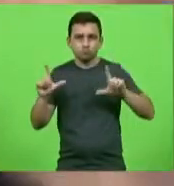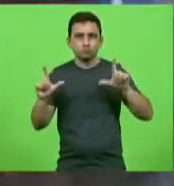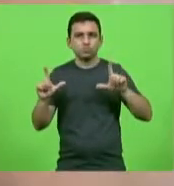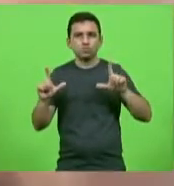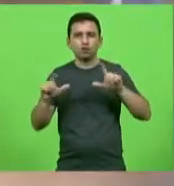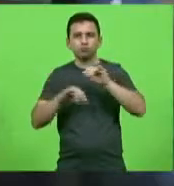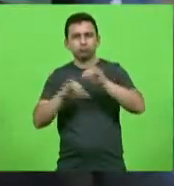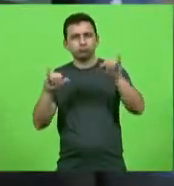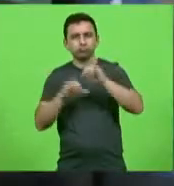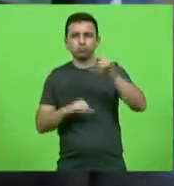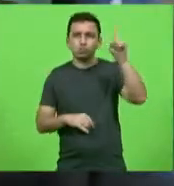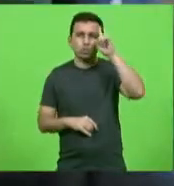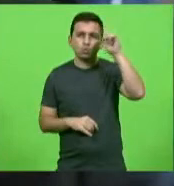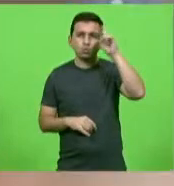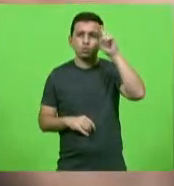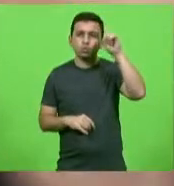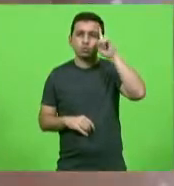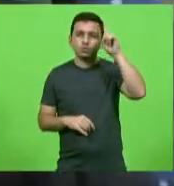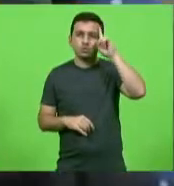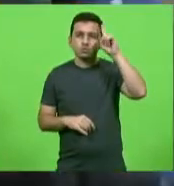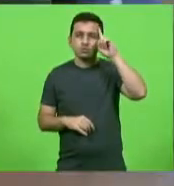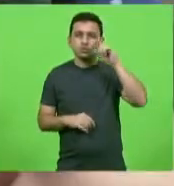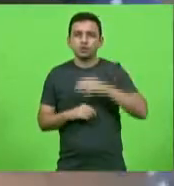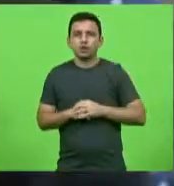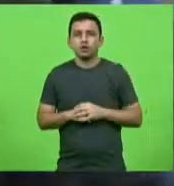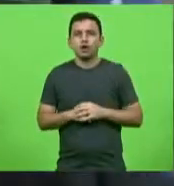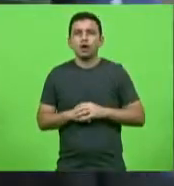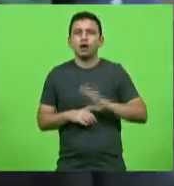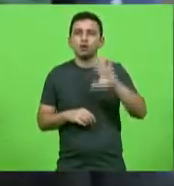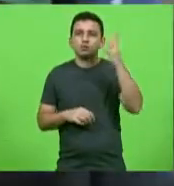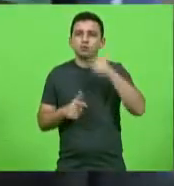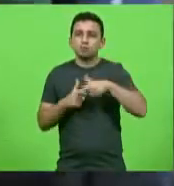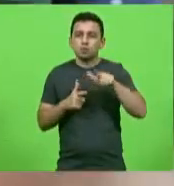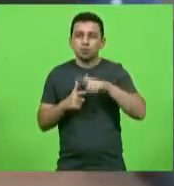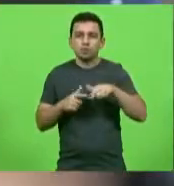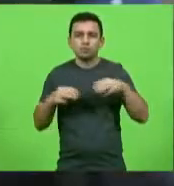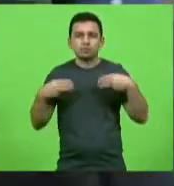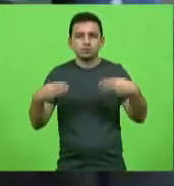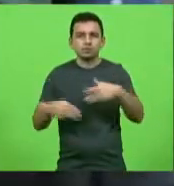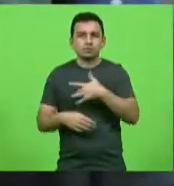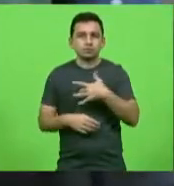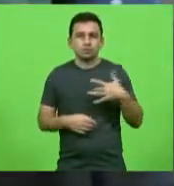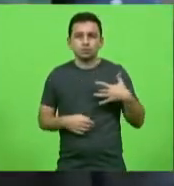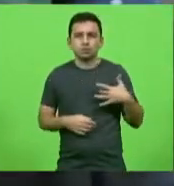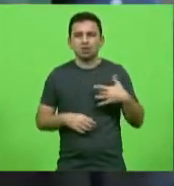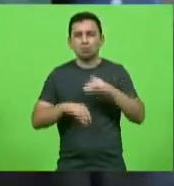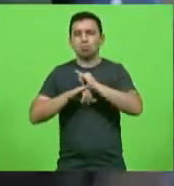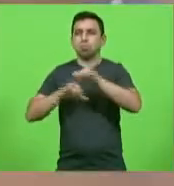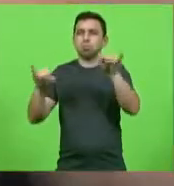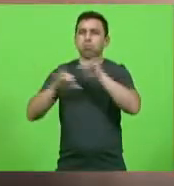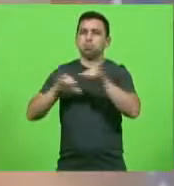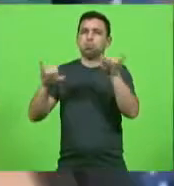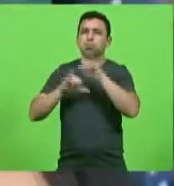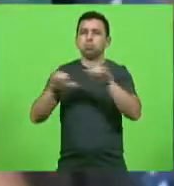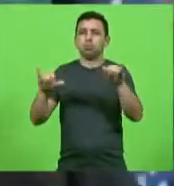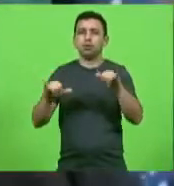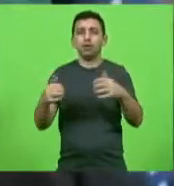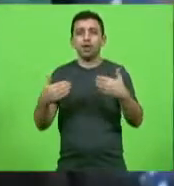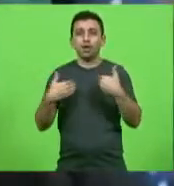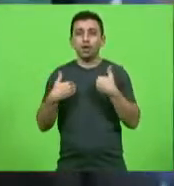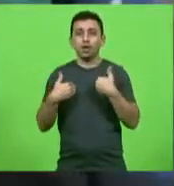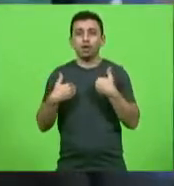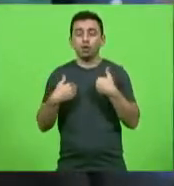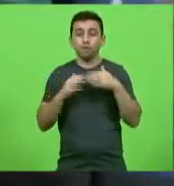A imprensa nacional divulgava diariamente os releases do Ministério da Saúde e todos eles eram alarmistas. Eu mesmo